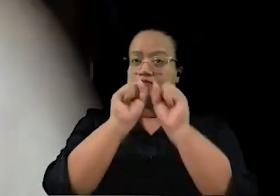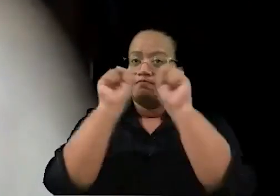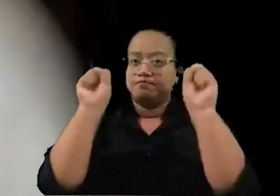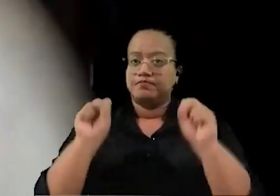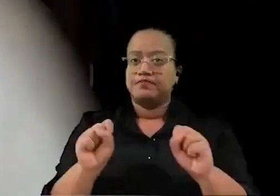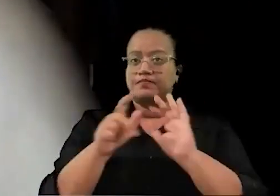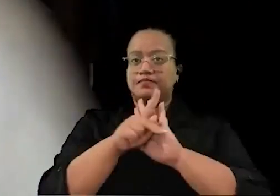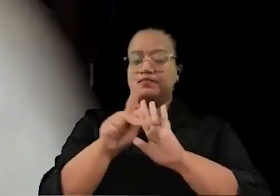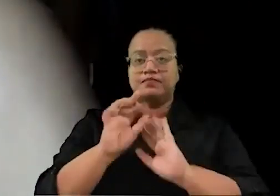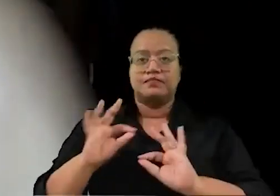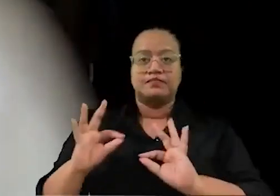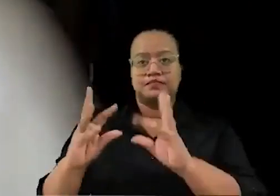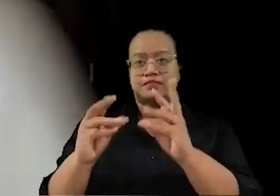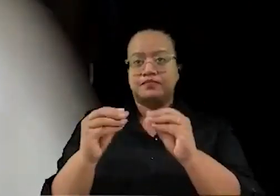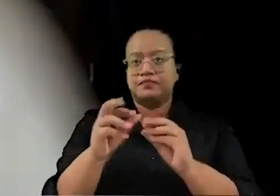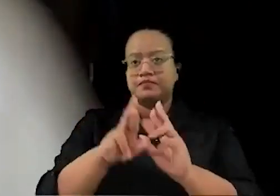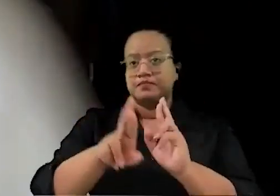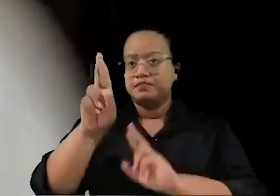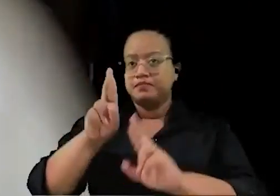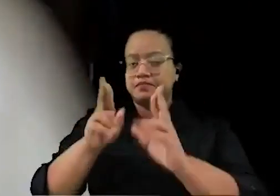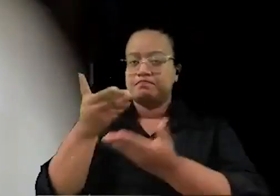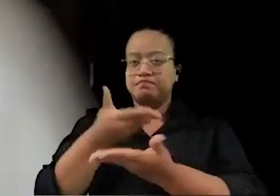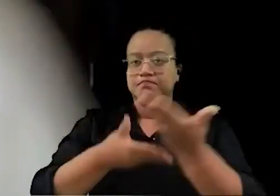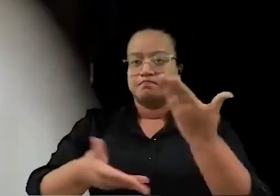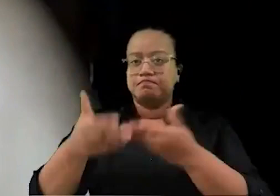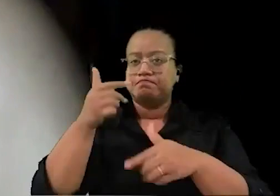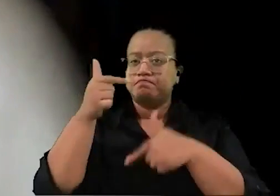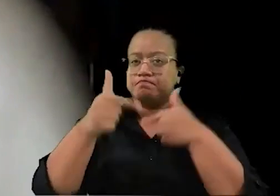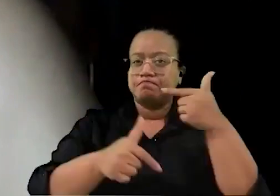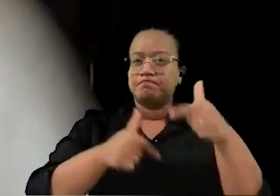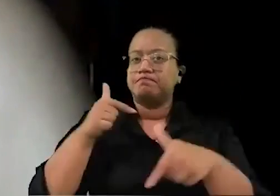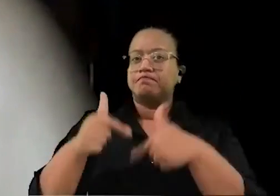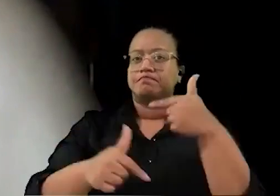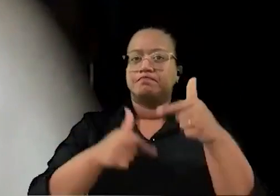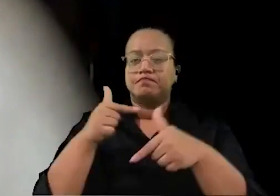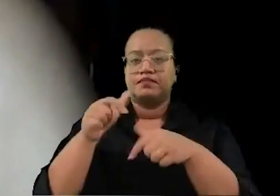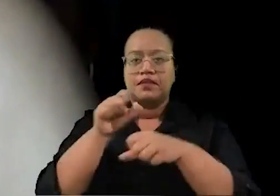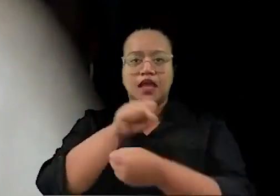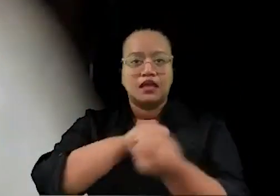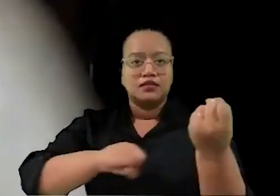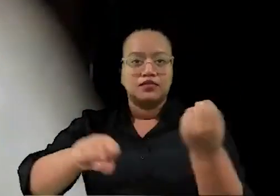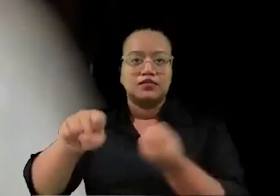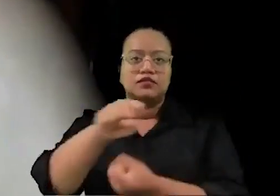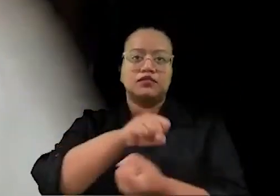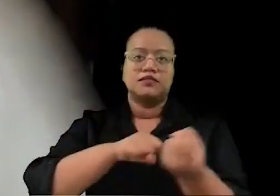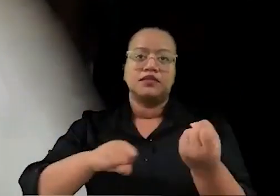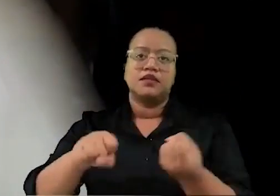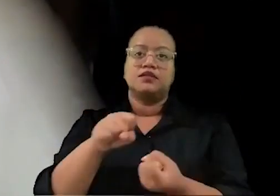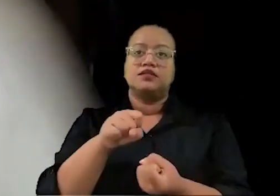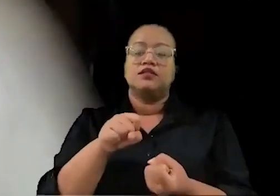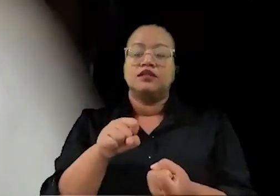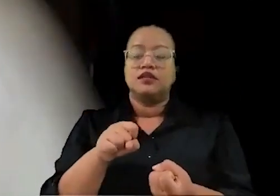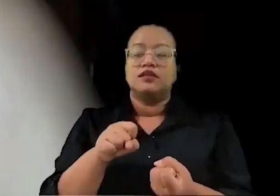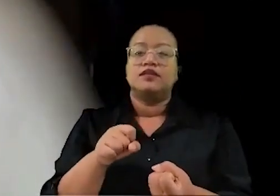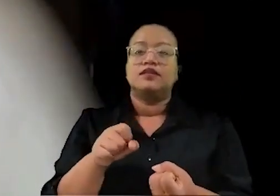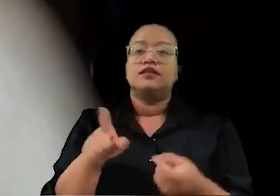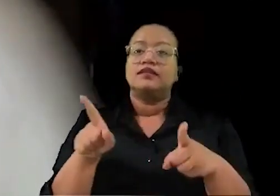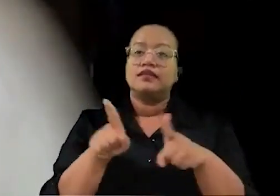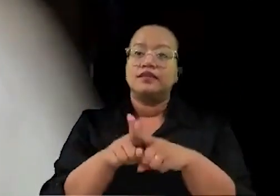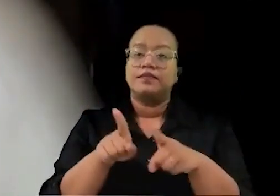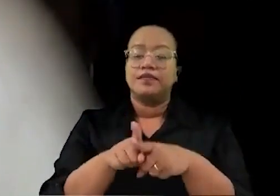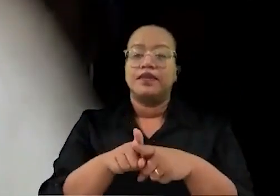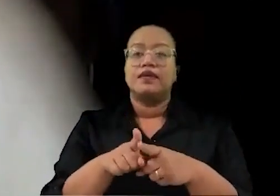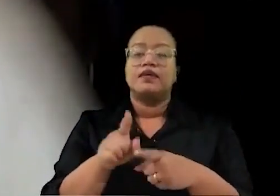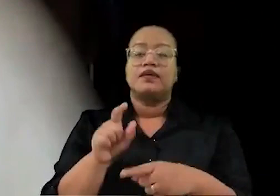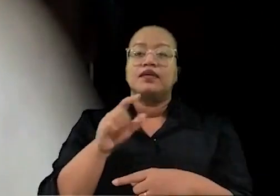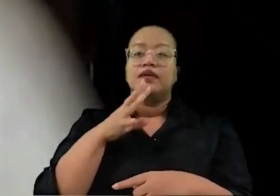né, para a sustentabilidade, né, e evidentemente, para a economia de